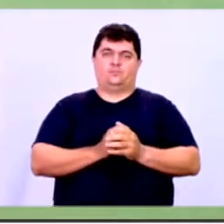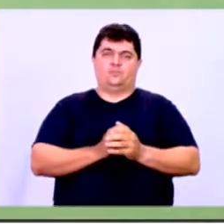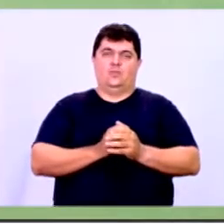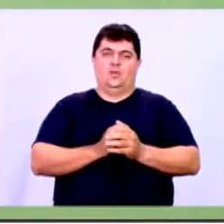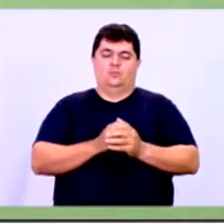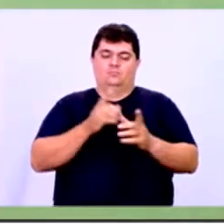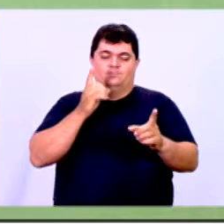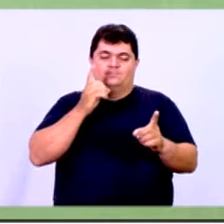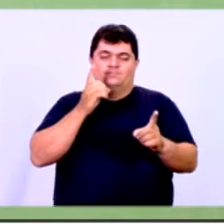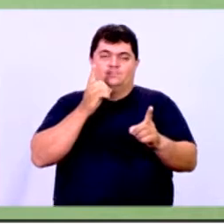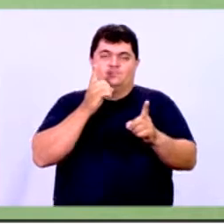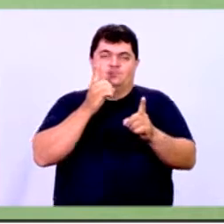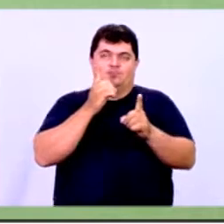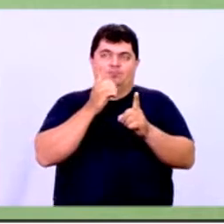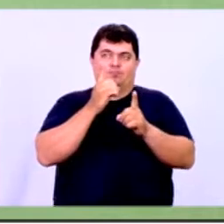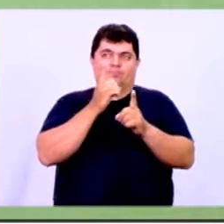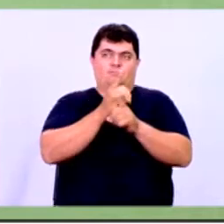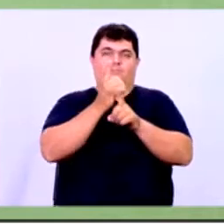identificar